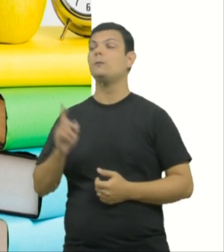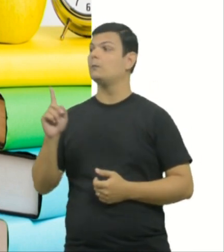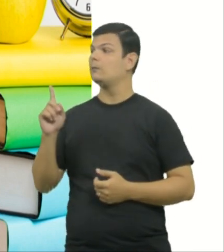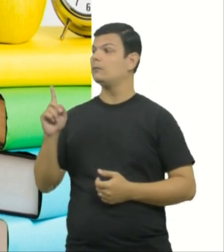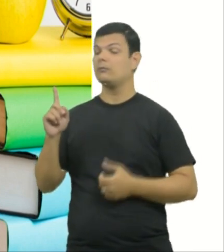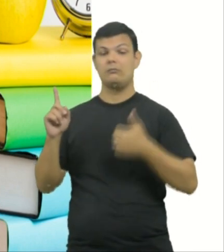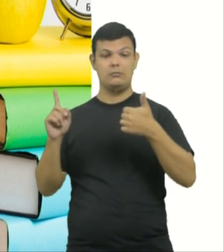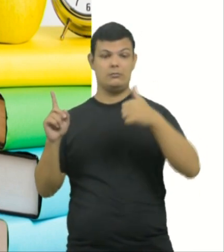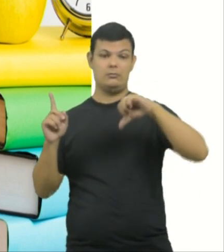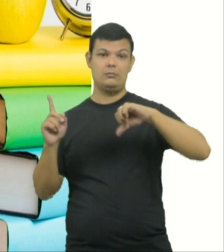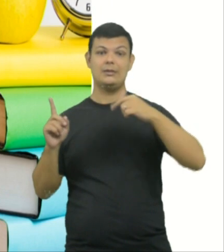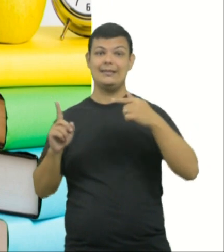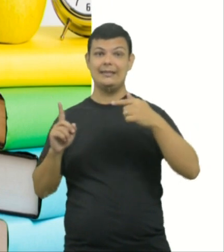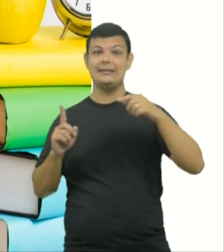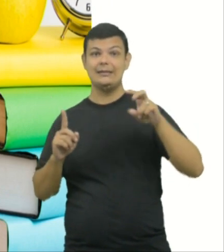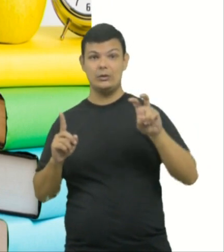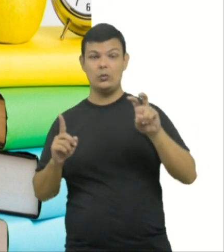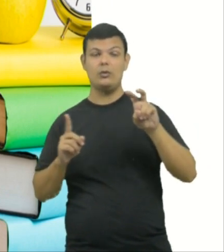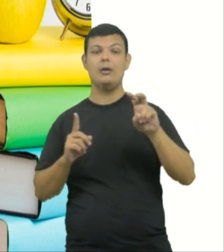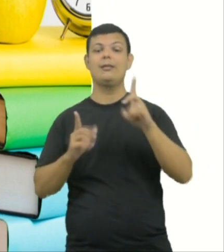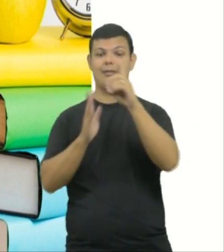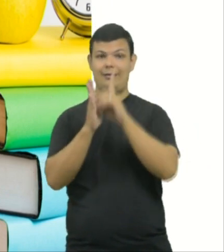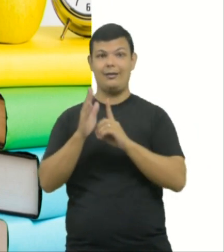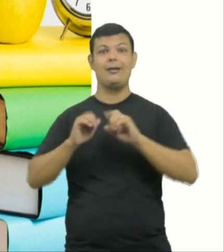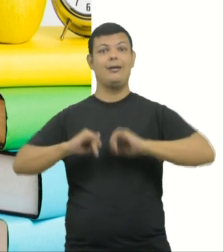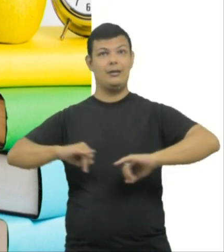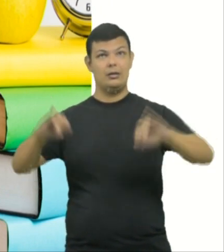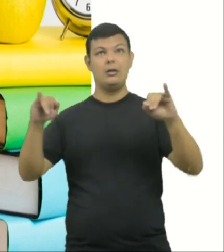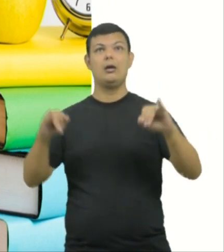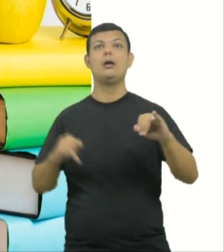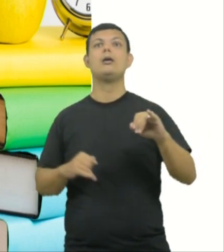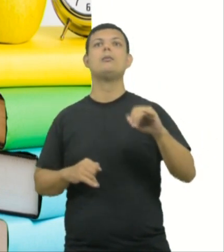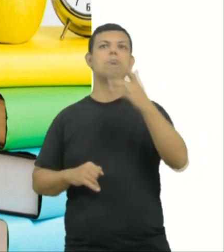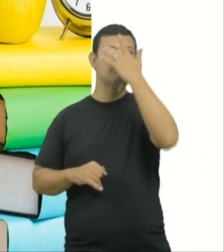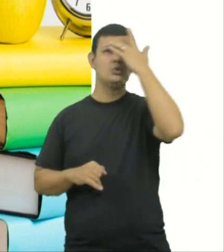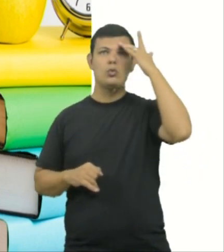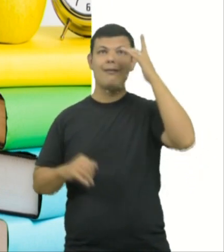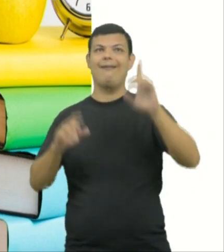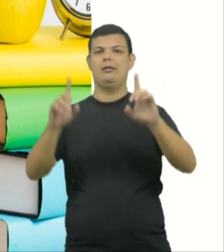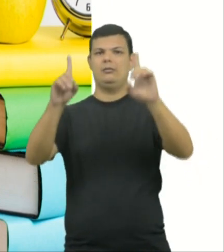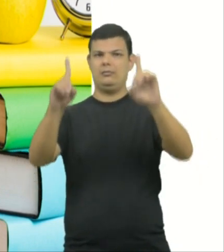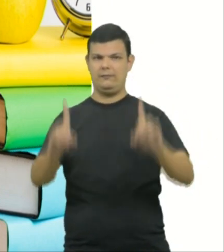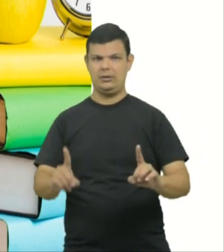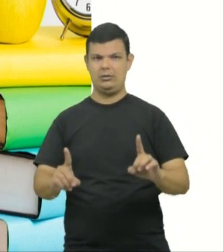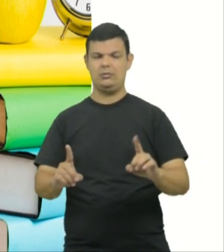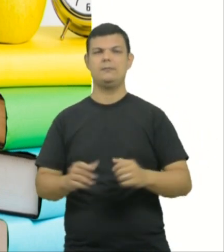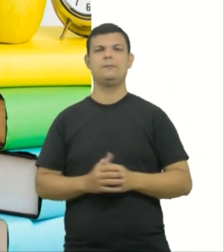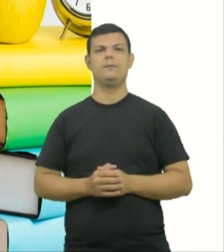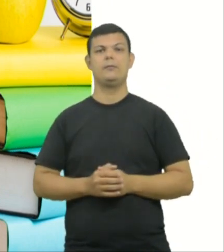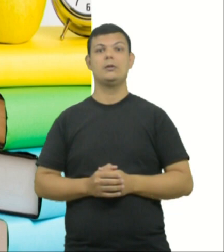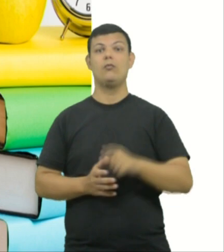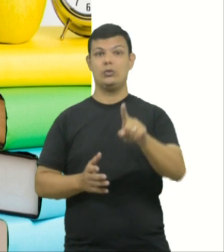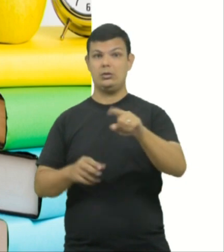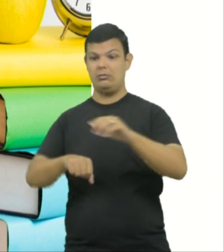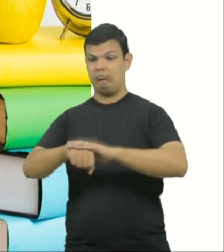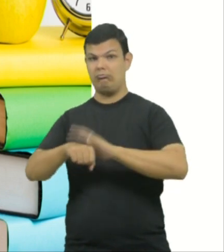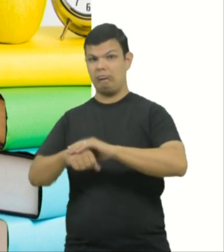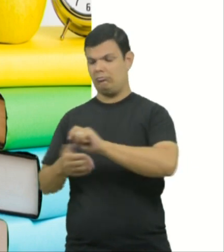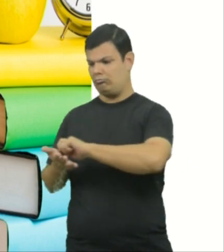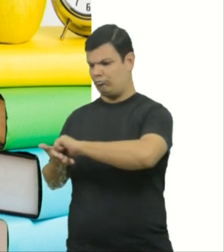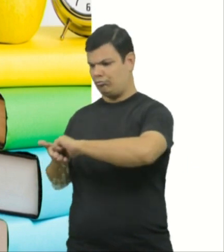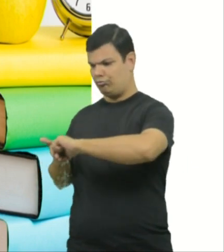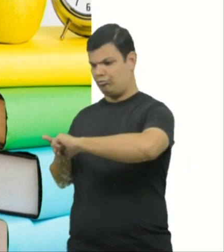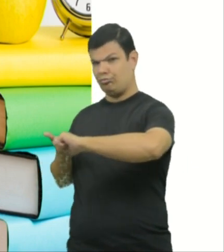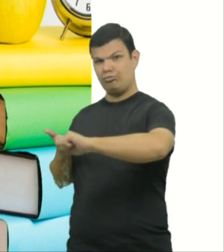em 1975, a Declaração dos Direitos das Pessoas Deficientes. Eu quero que você construa no seu